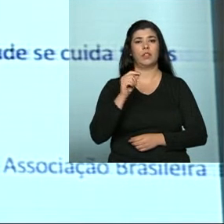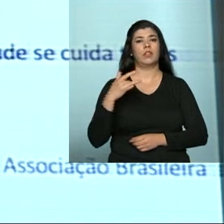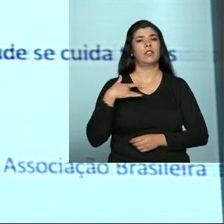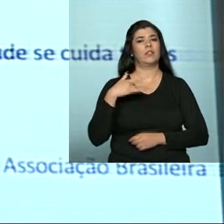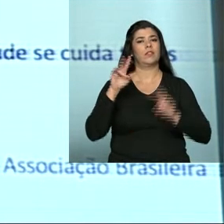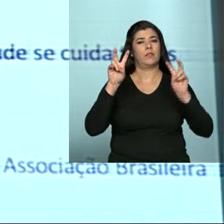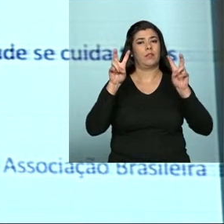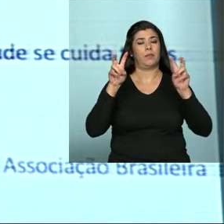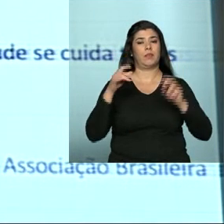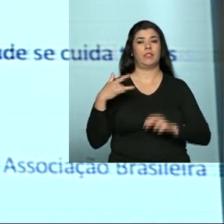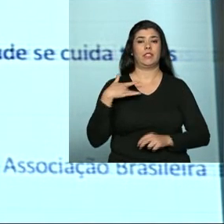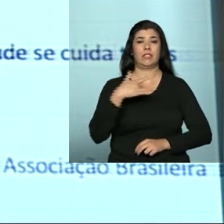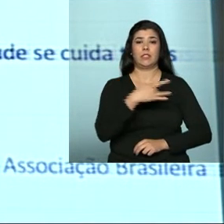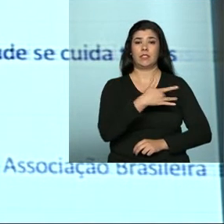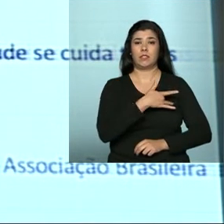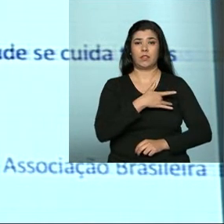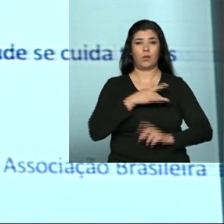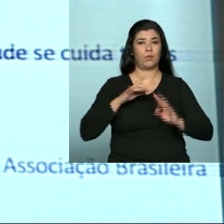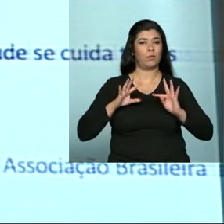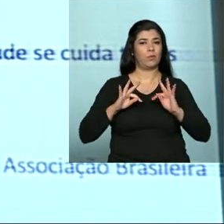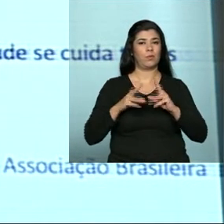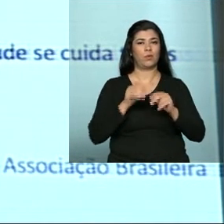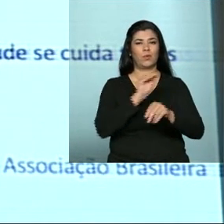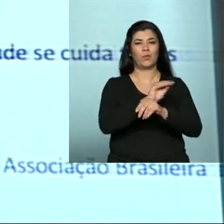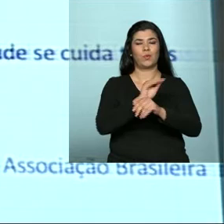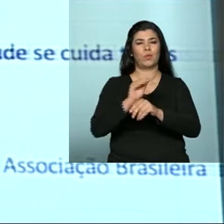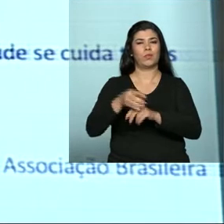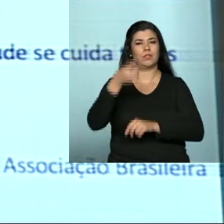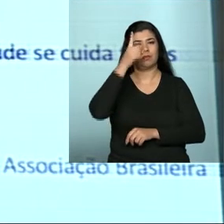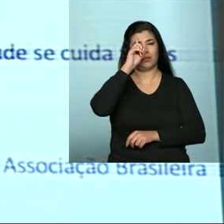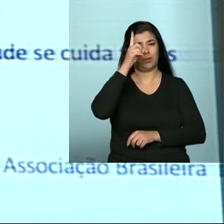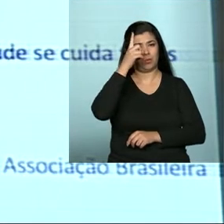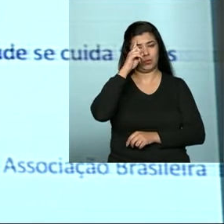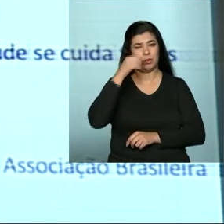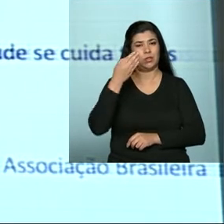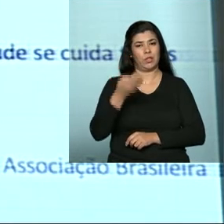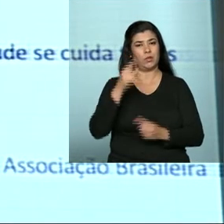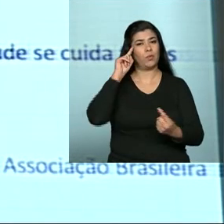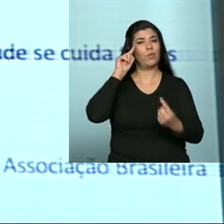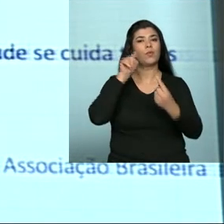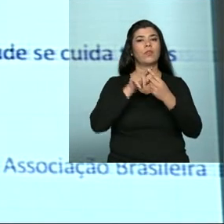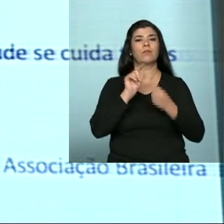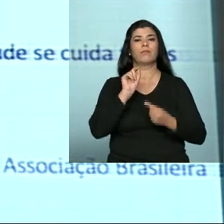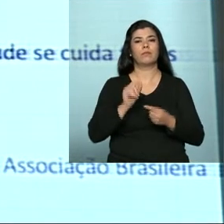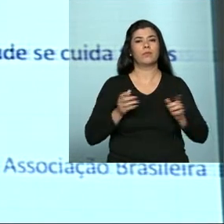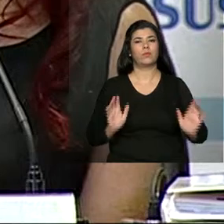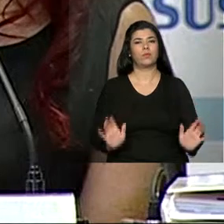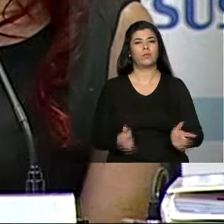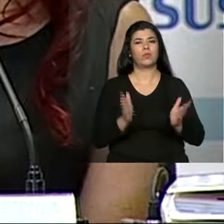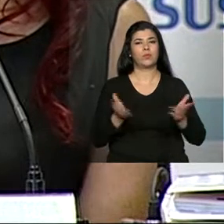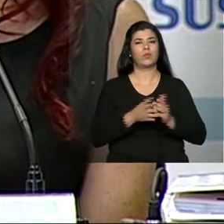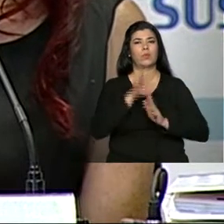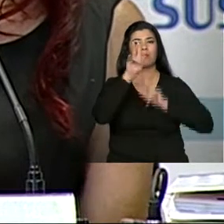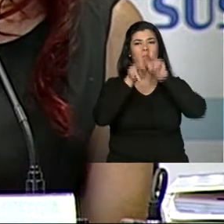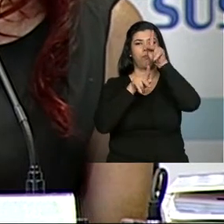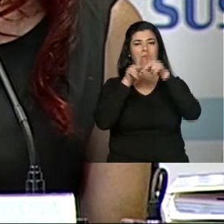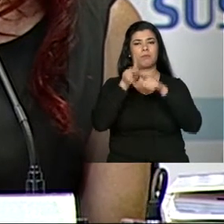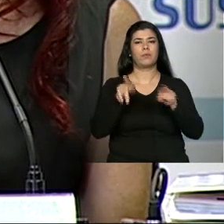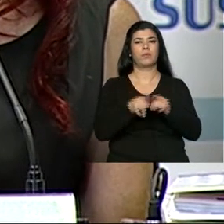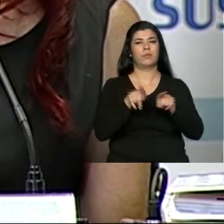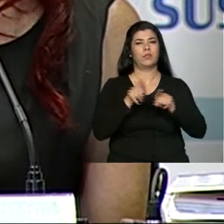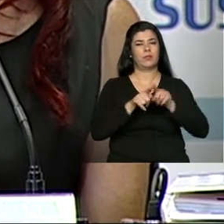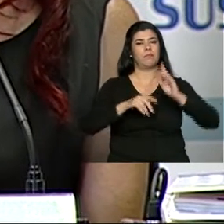Cuida Todos os Dias, é uma campanha que tem por objetivo estimular a população a promover